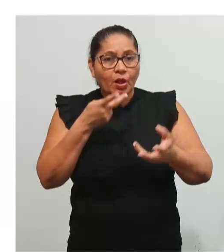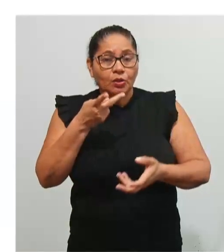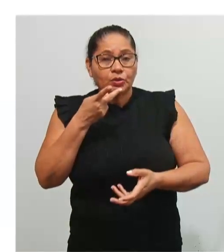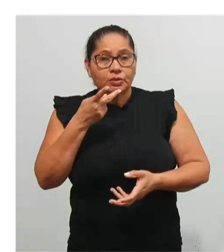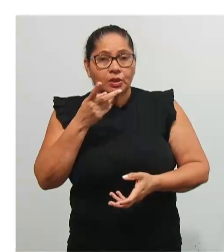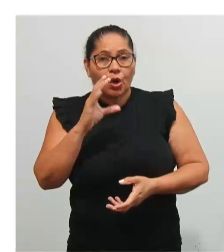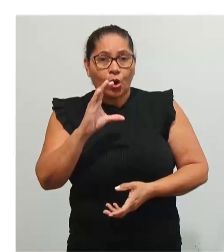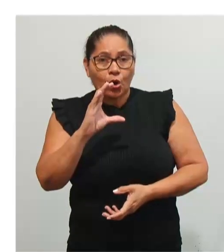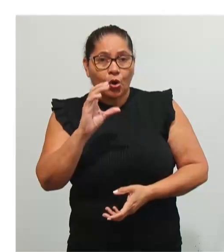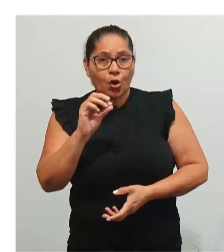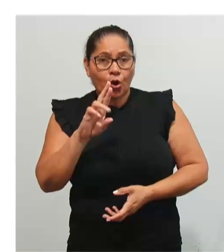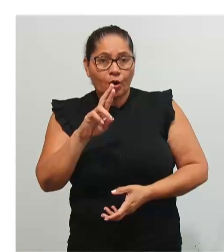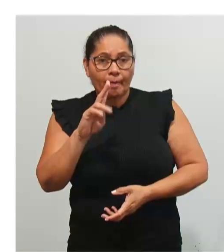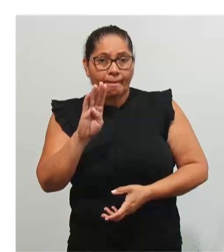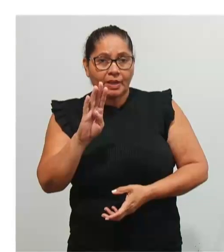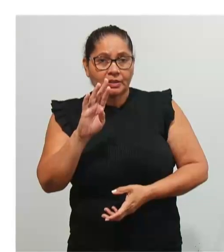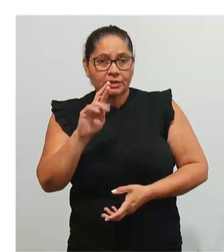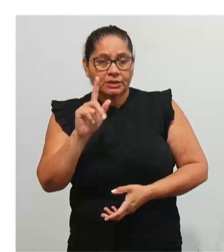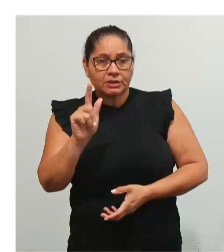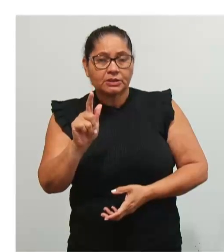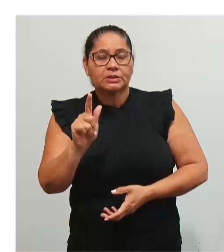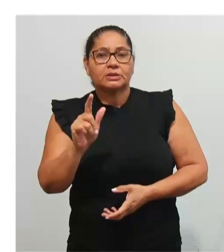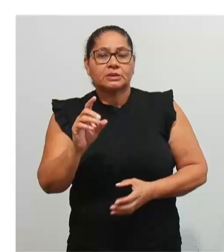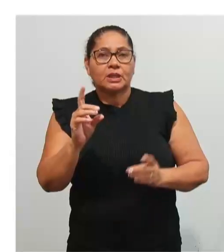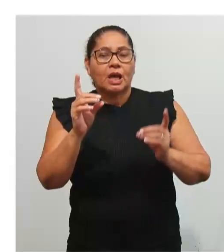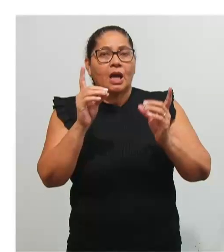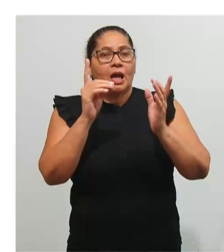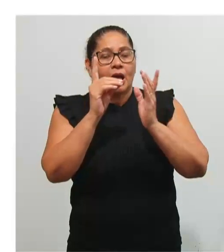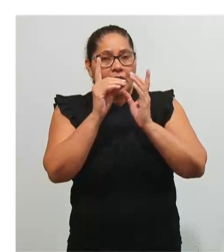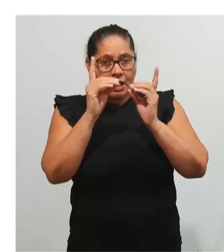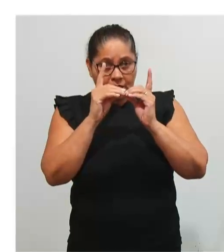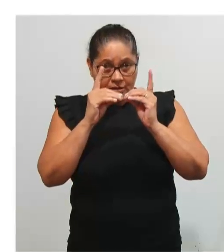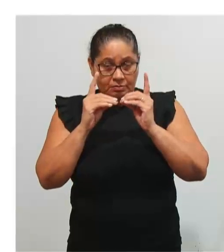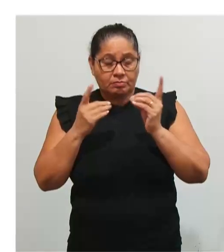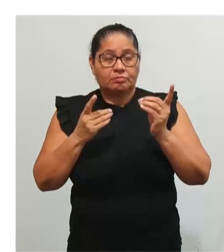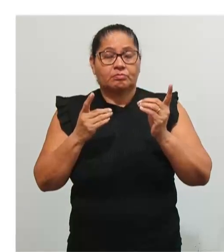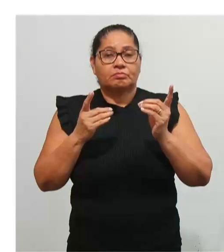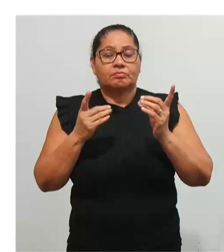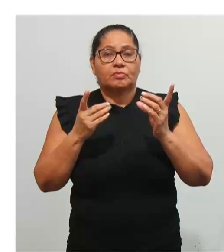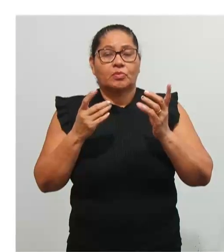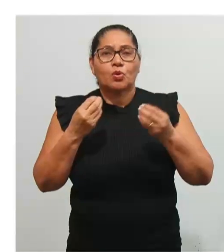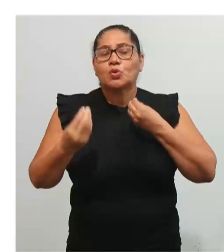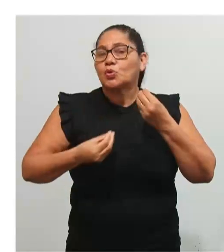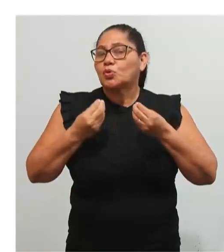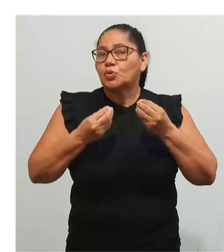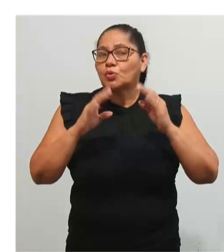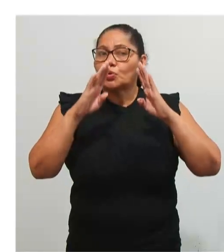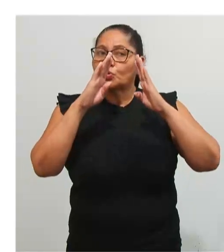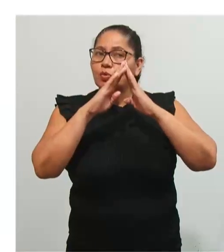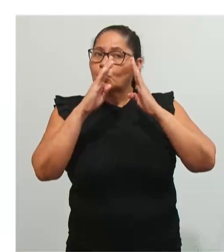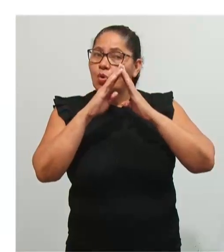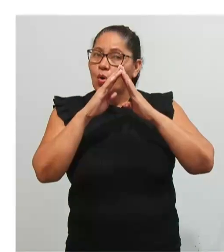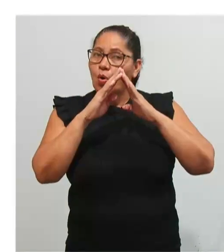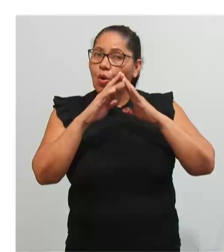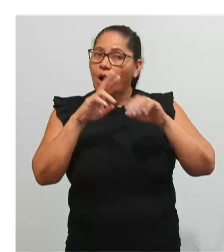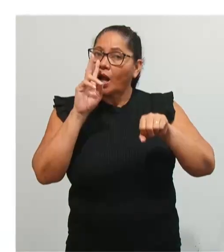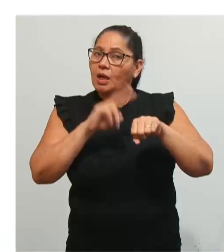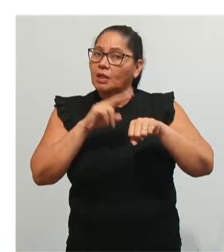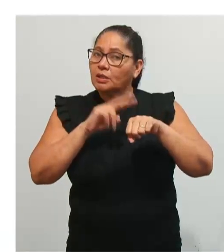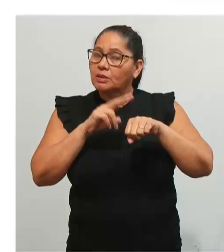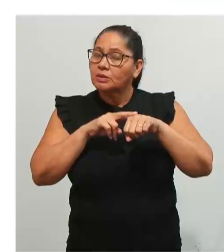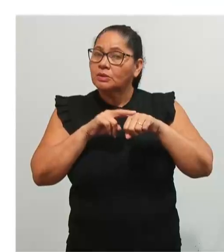de Kobari, a democracia deve ser exercida como se estivesse dentro de uma casa de cristal,